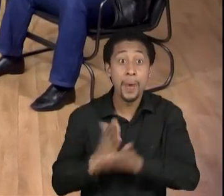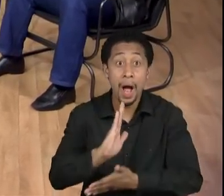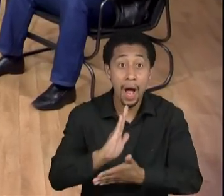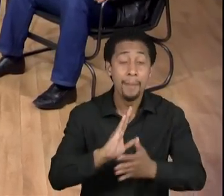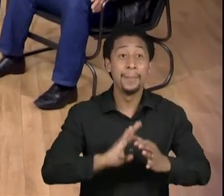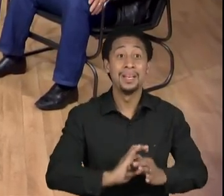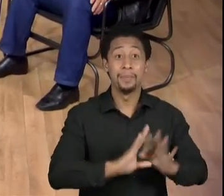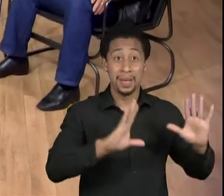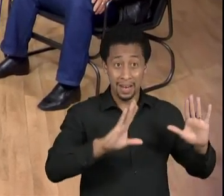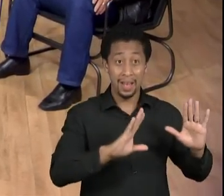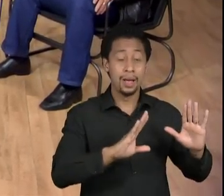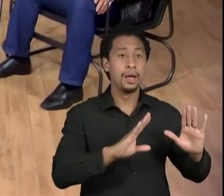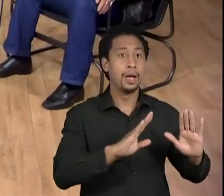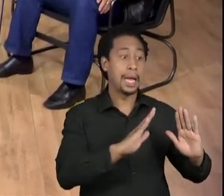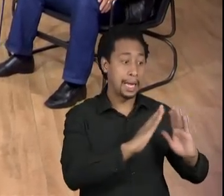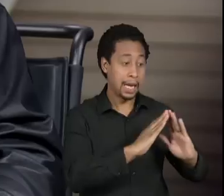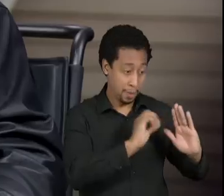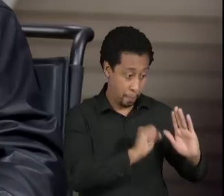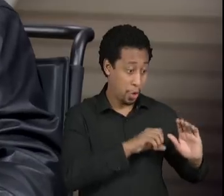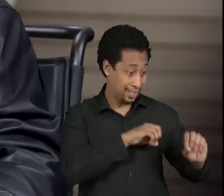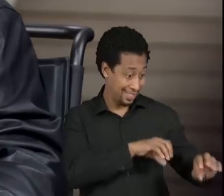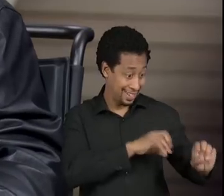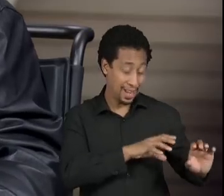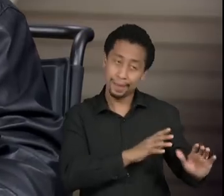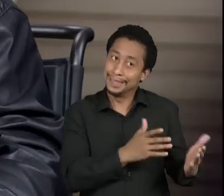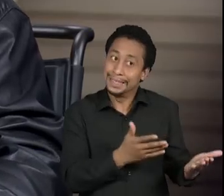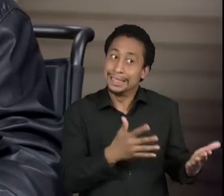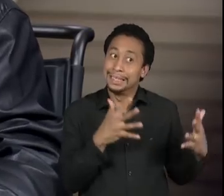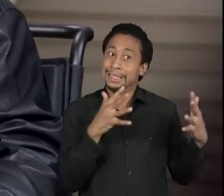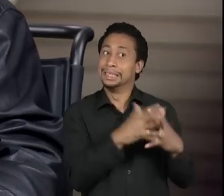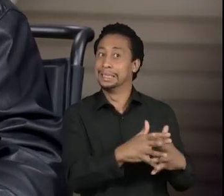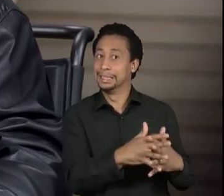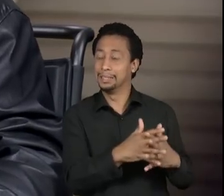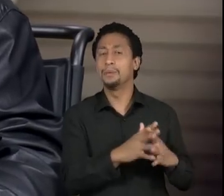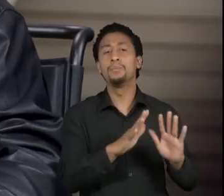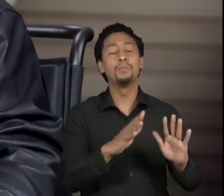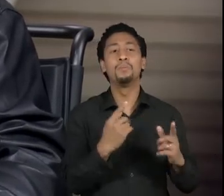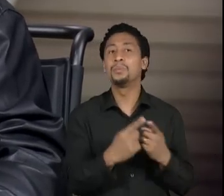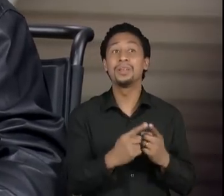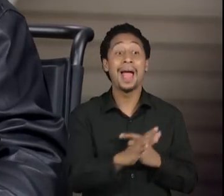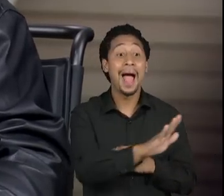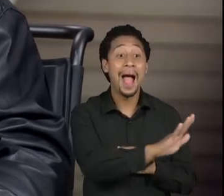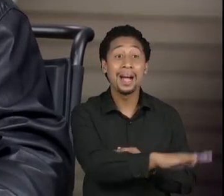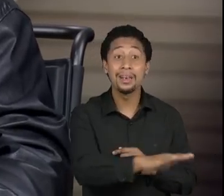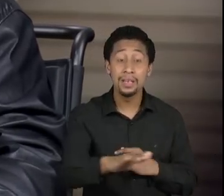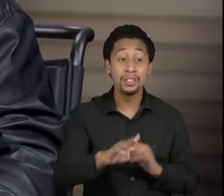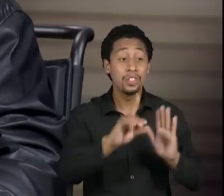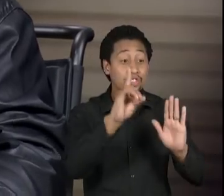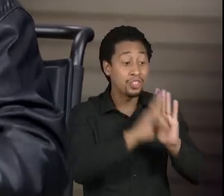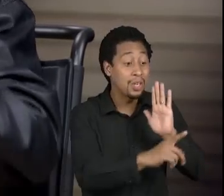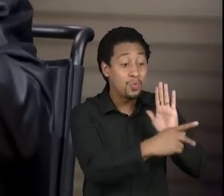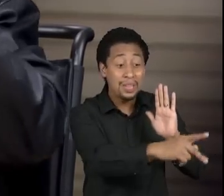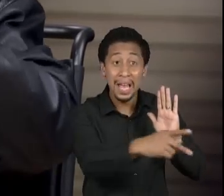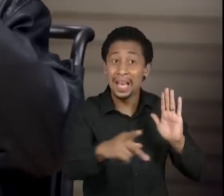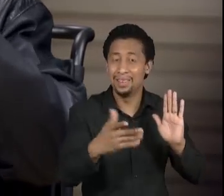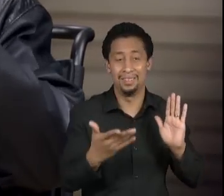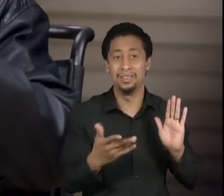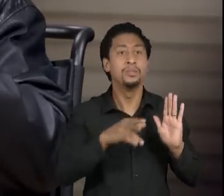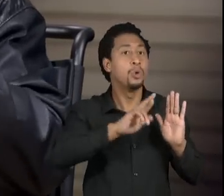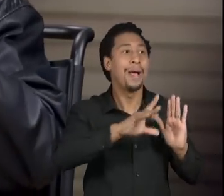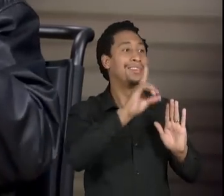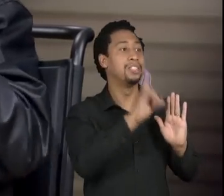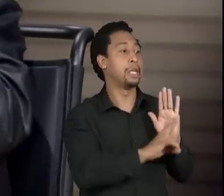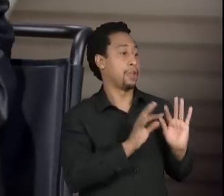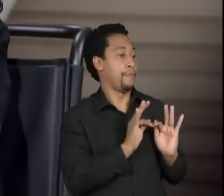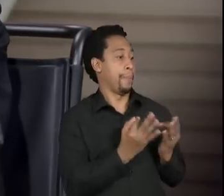por cima da seguinte questão: o sujeito do direito à educação é a criança, não é a família. Ou seja, é exatamente